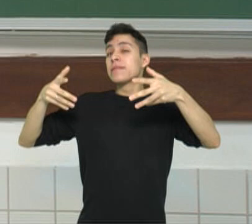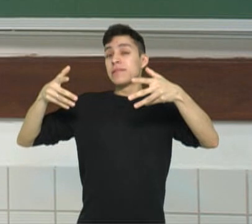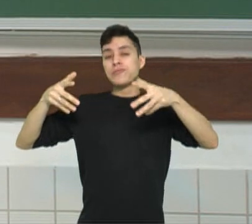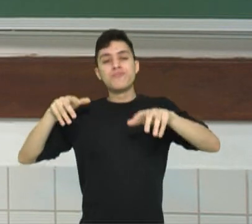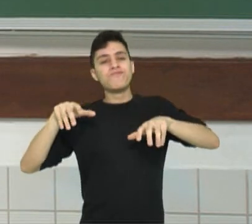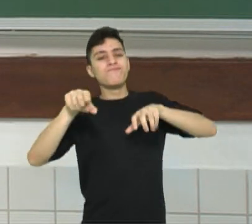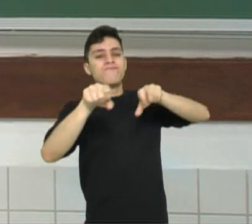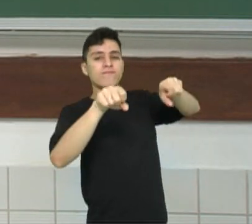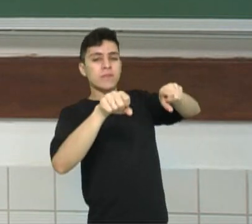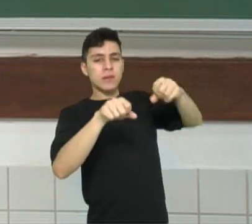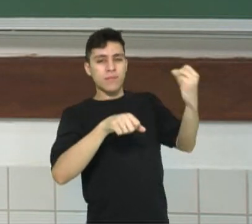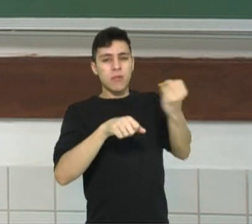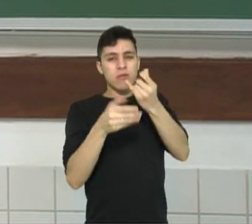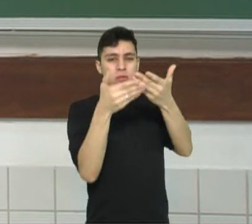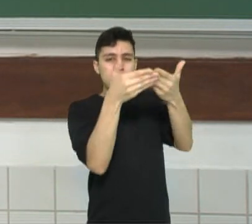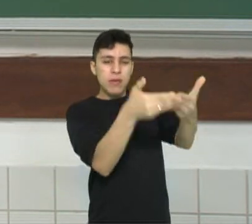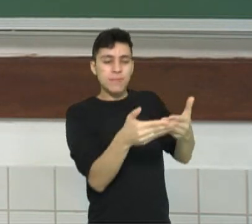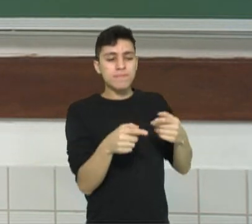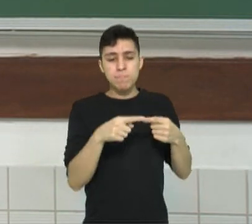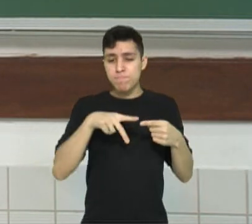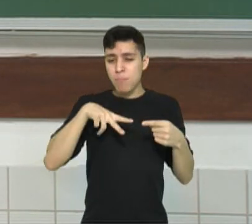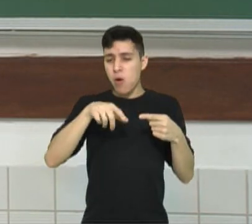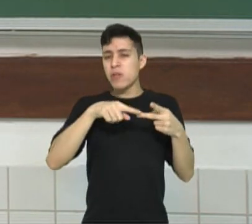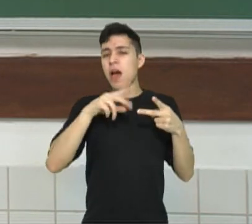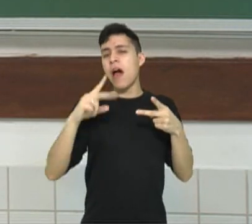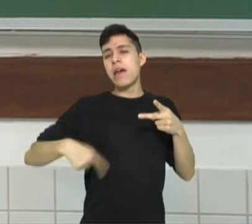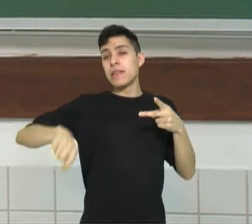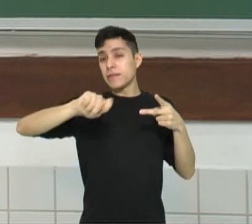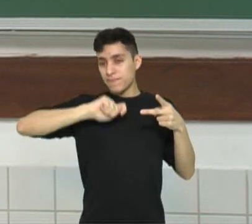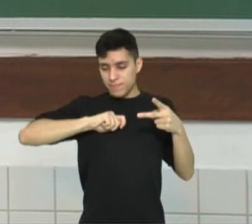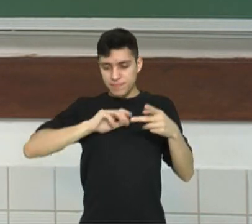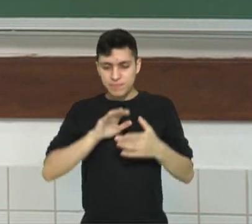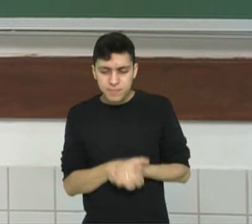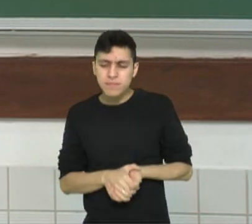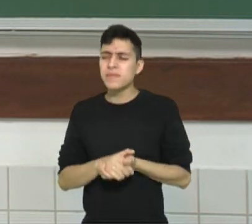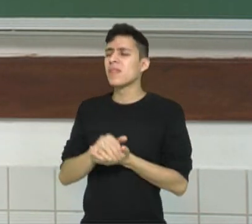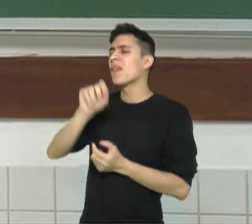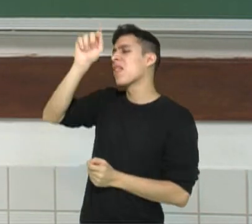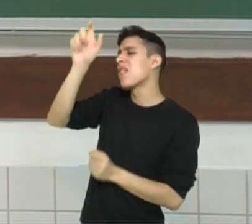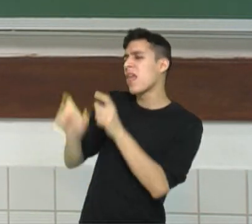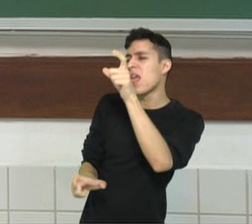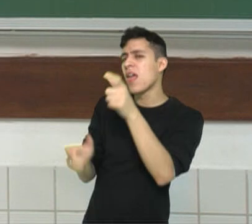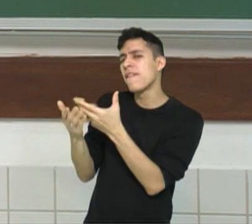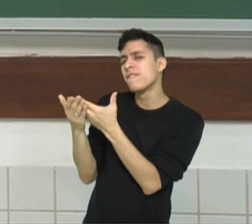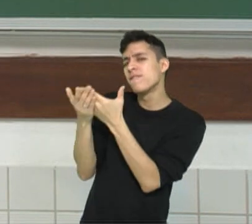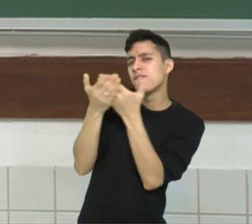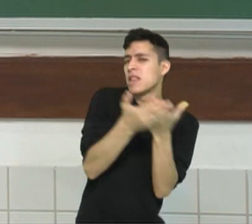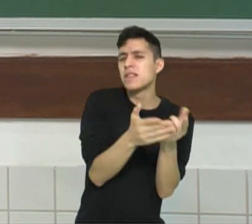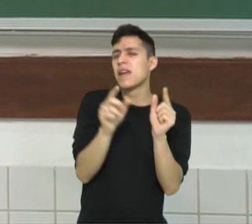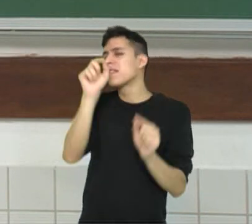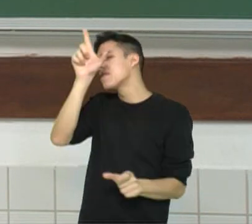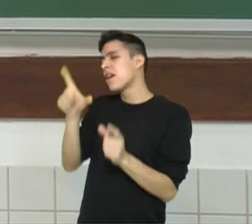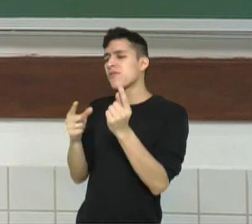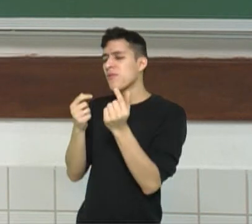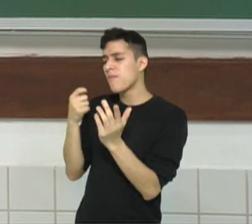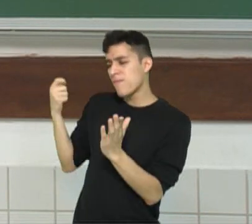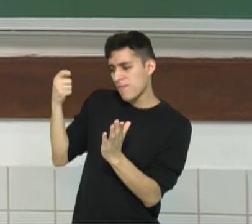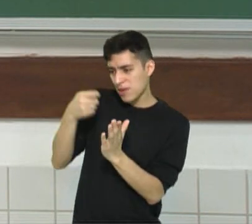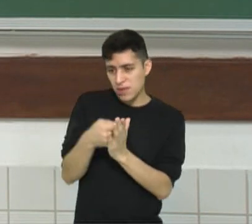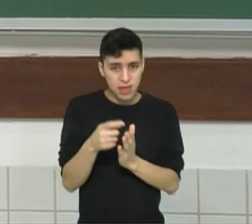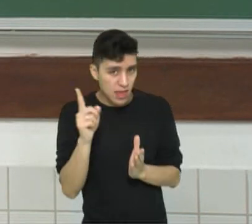e Espanha. Quem é que fazia essas grandes navegações? Quem é que financiou essas navegações?